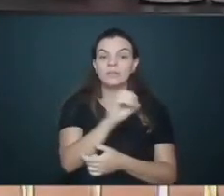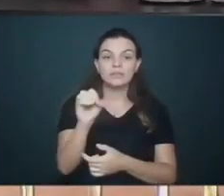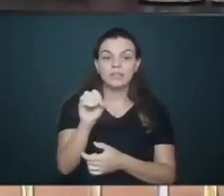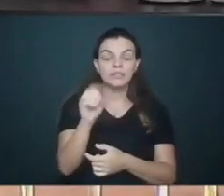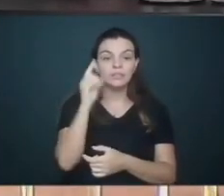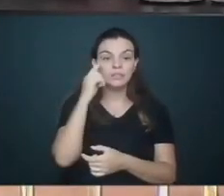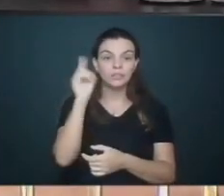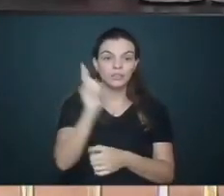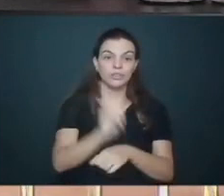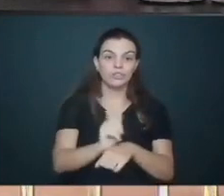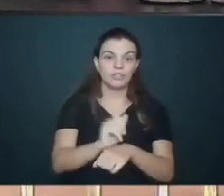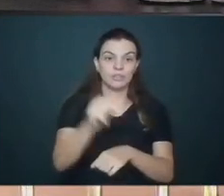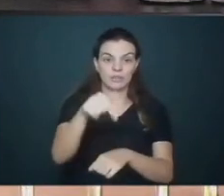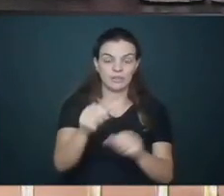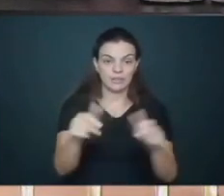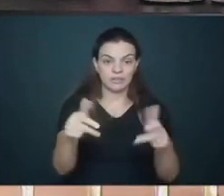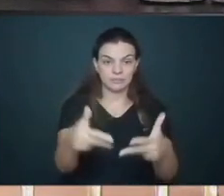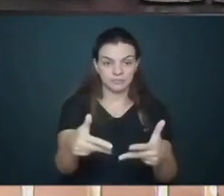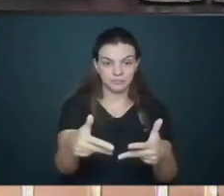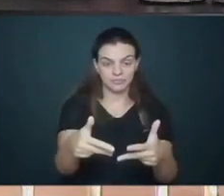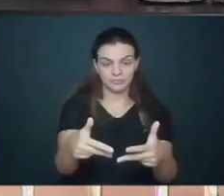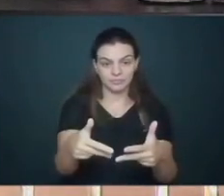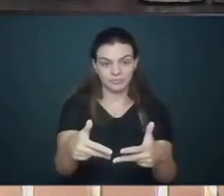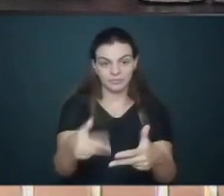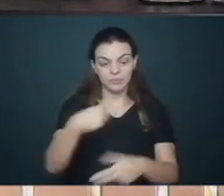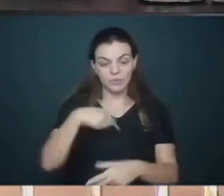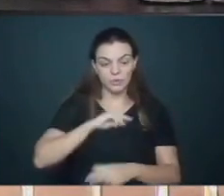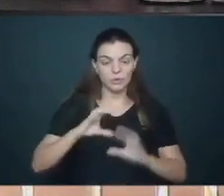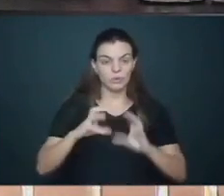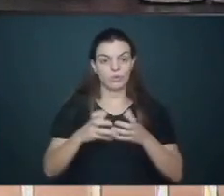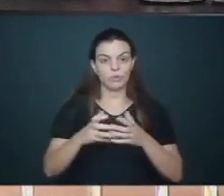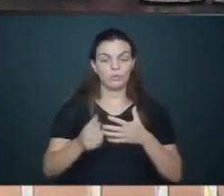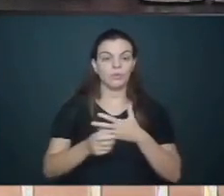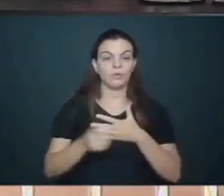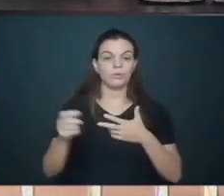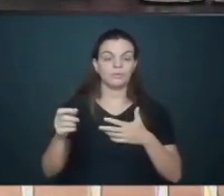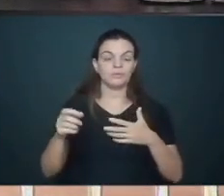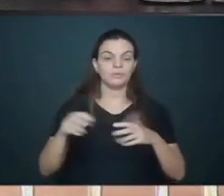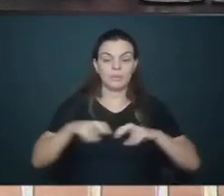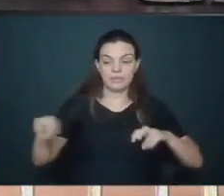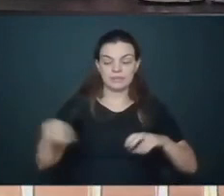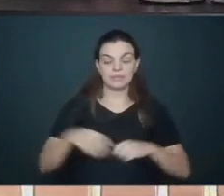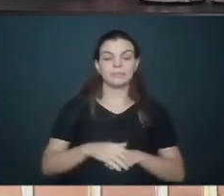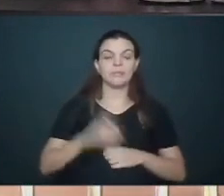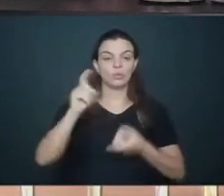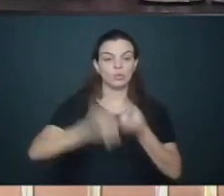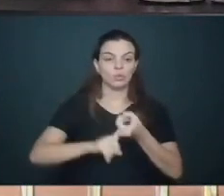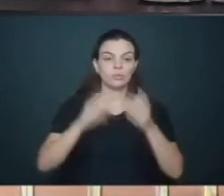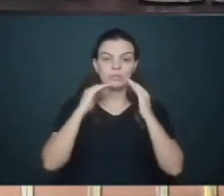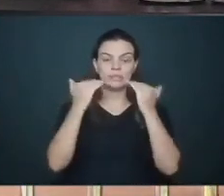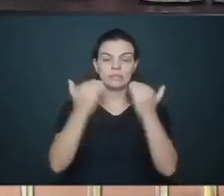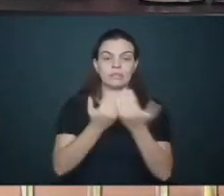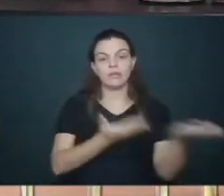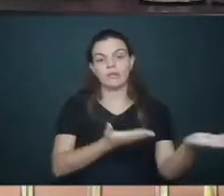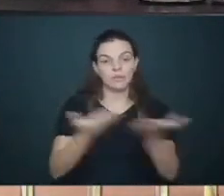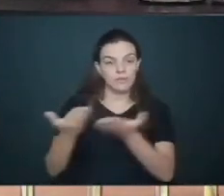da Câmara Municipal, aqui da mesa executiva e também da mesa gestora. Está suspensa a sessão, convido os vereadores para que acompanhem o